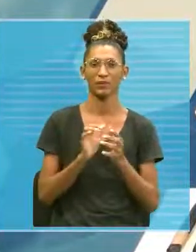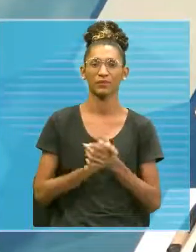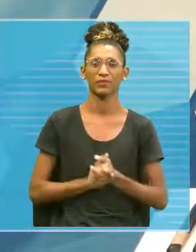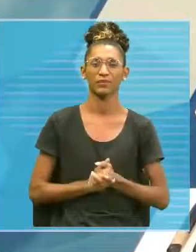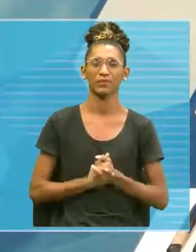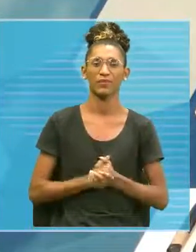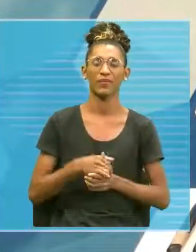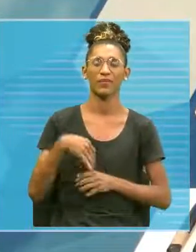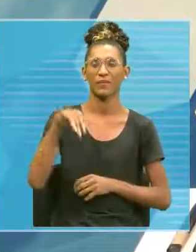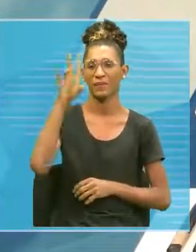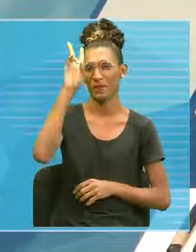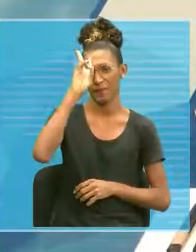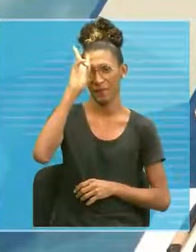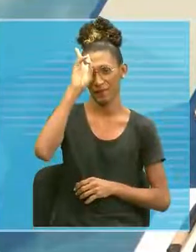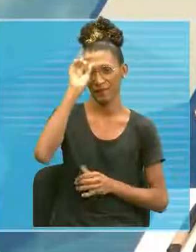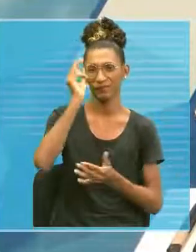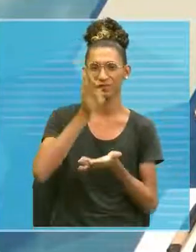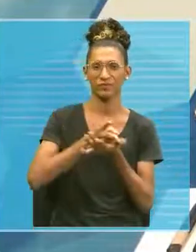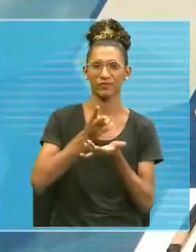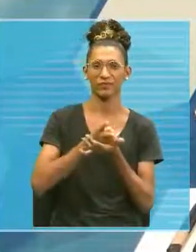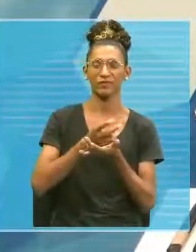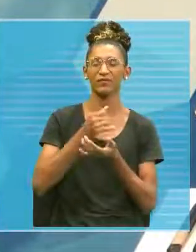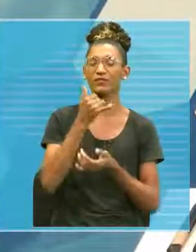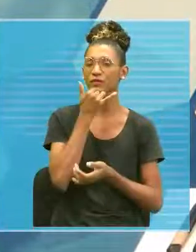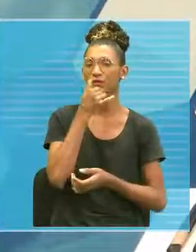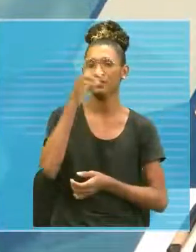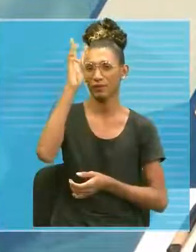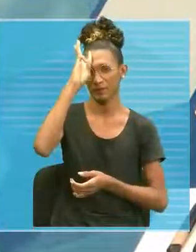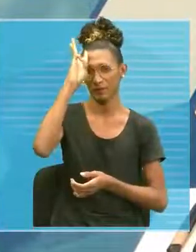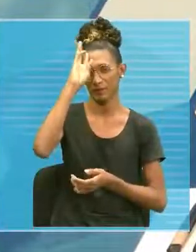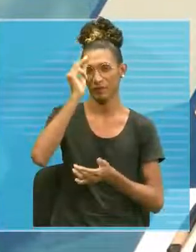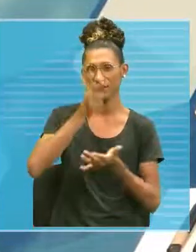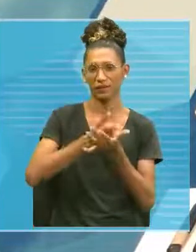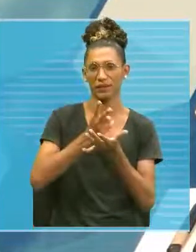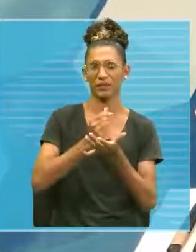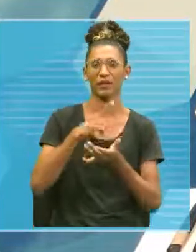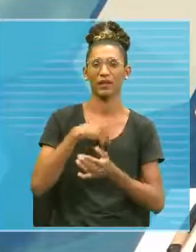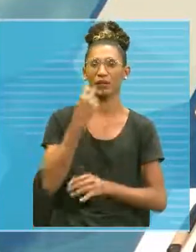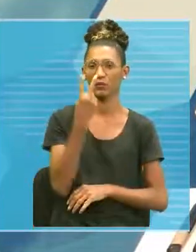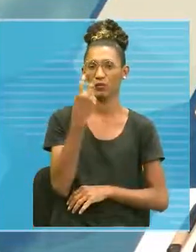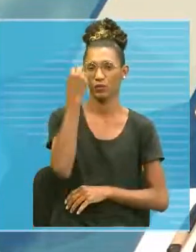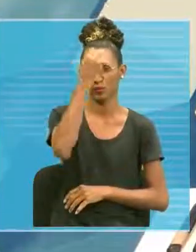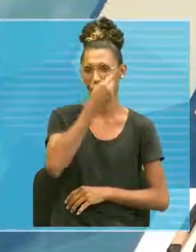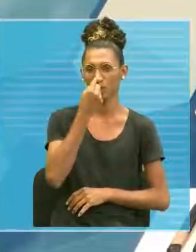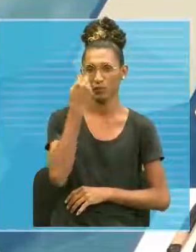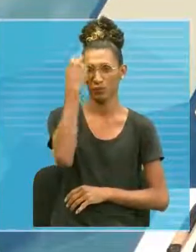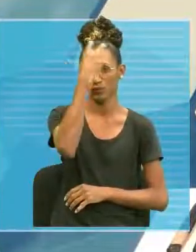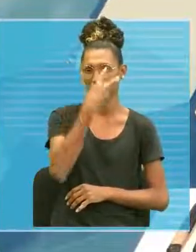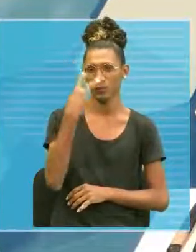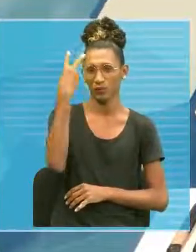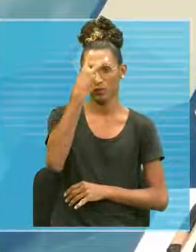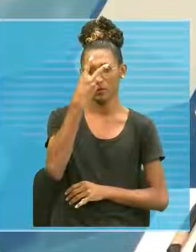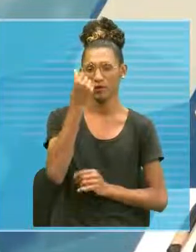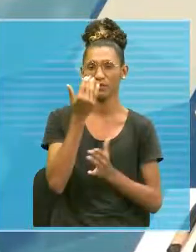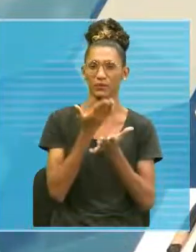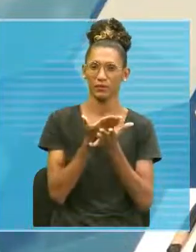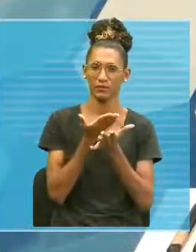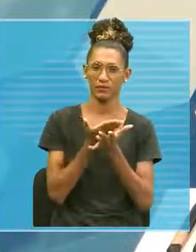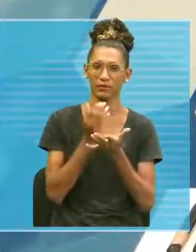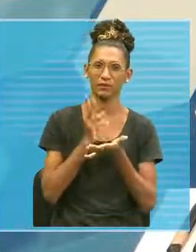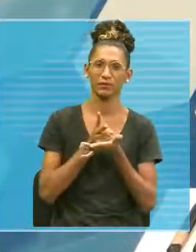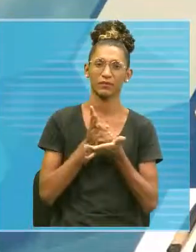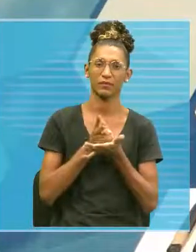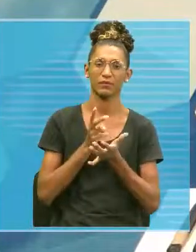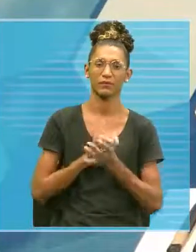toda terça-feira a gente tem os dois primeiros horários né então de três as 14 de 14 a 15 horas